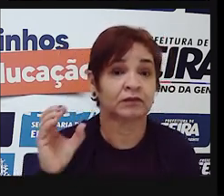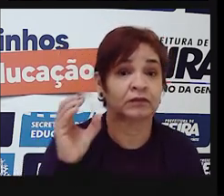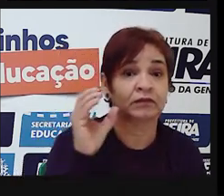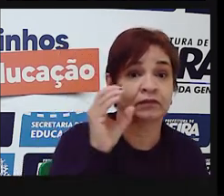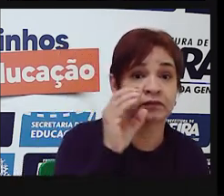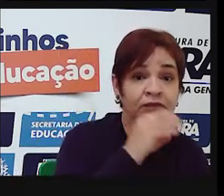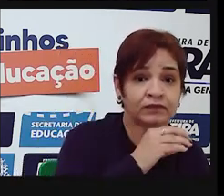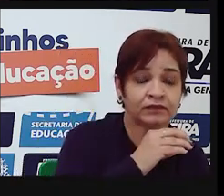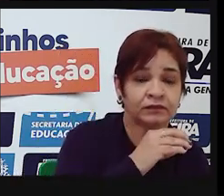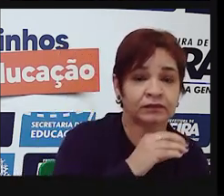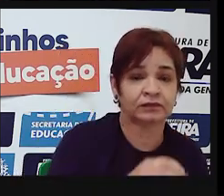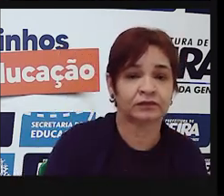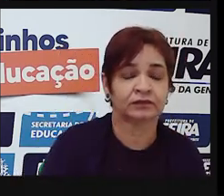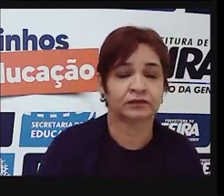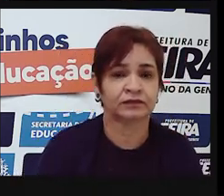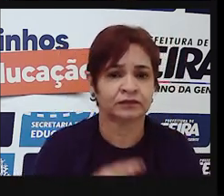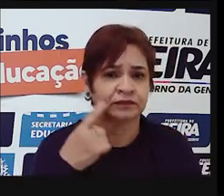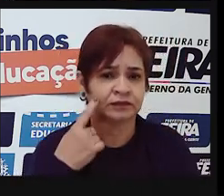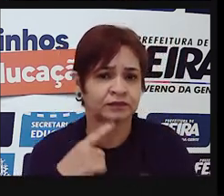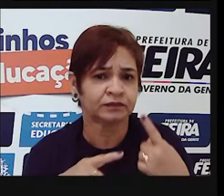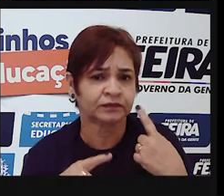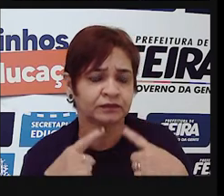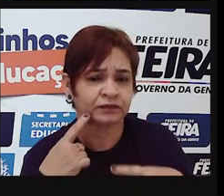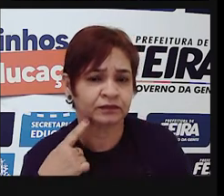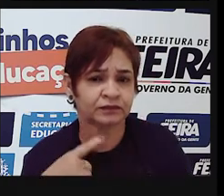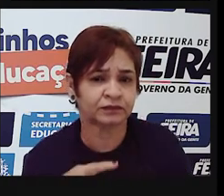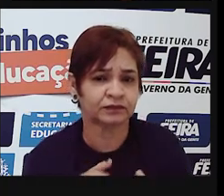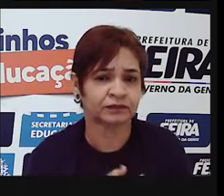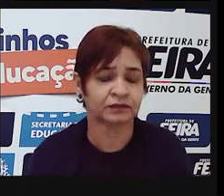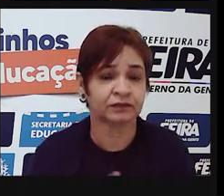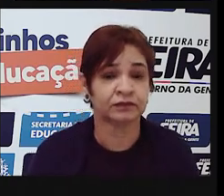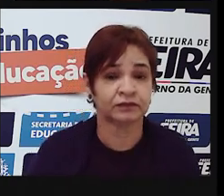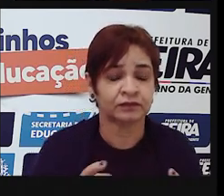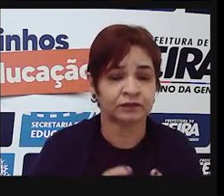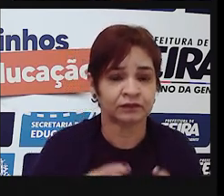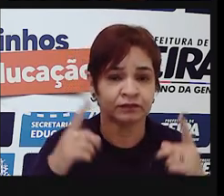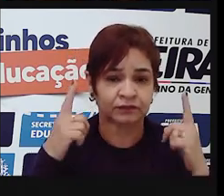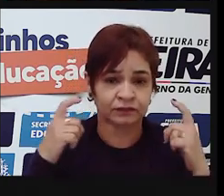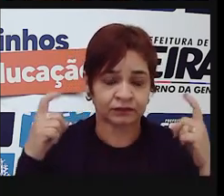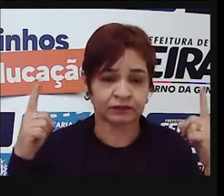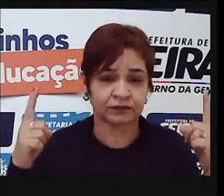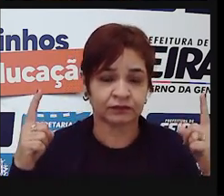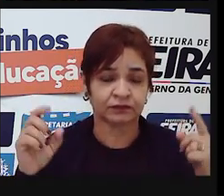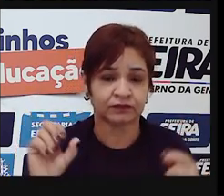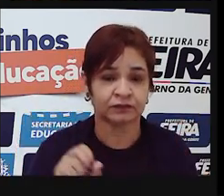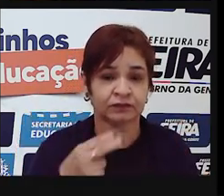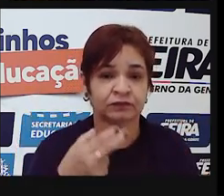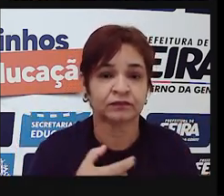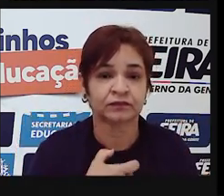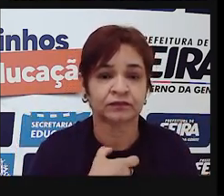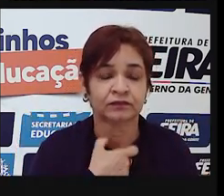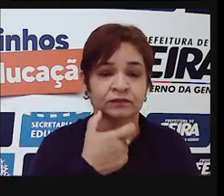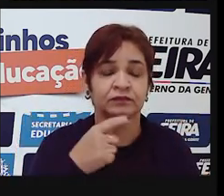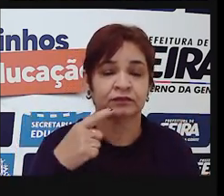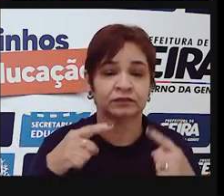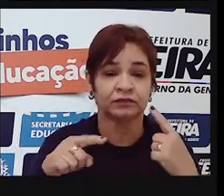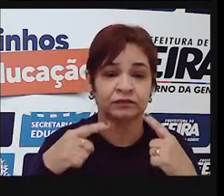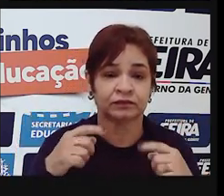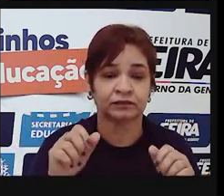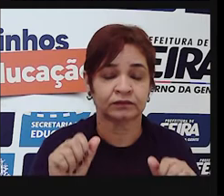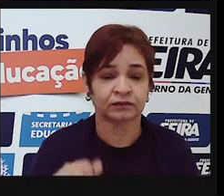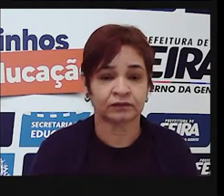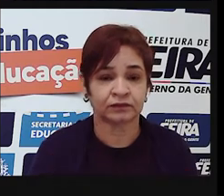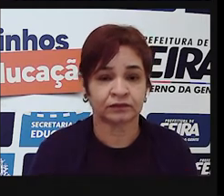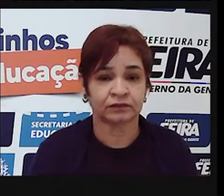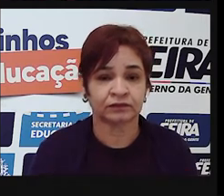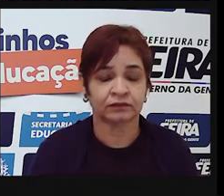canção, e melodia, que é formada por um conjunto de sons ou vozes. Uma música pode ser acompanhada ou não de